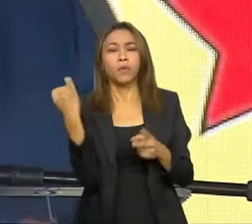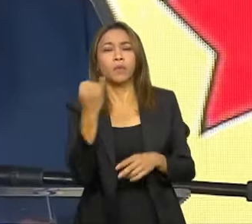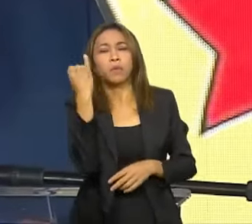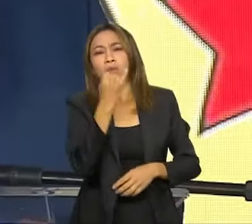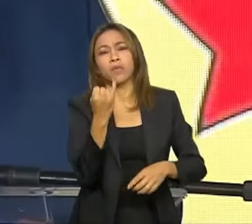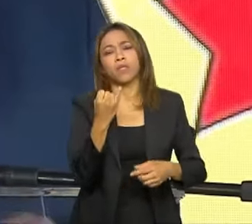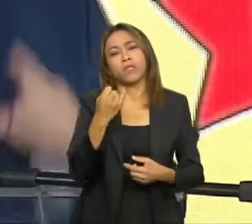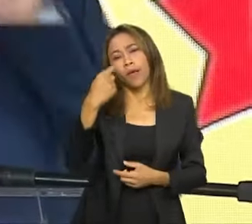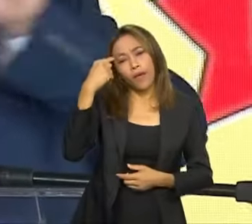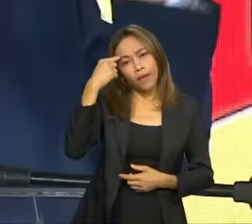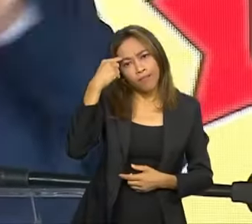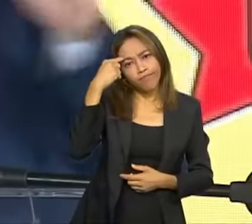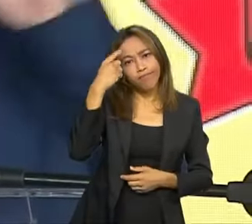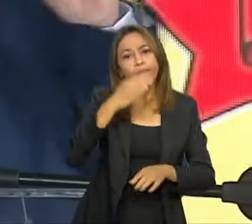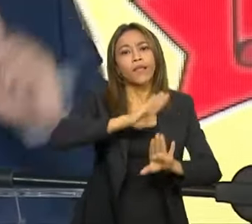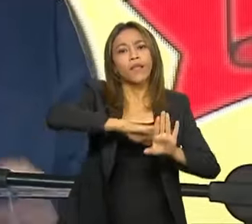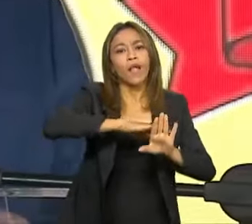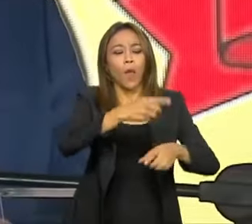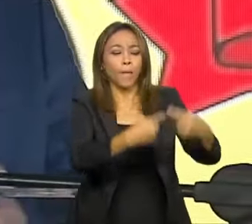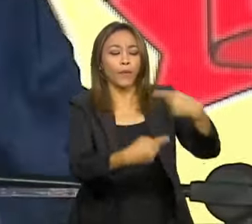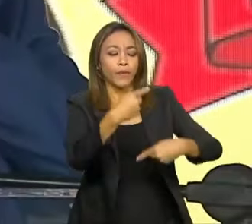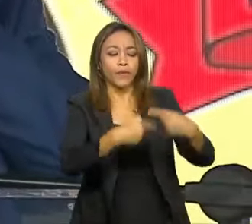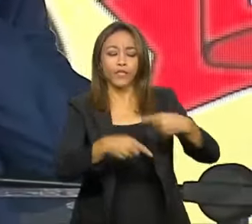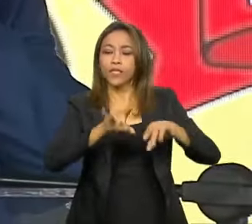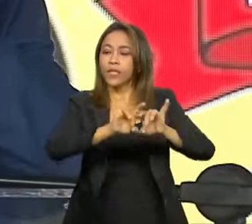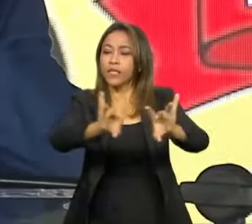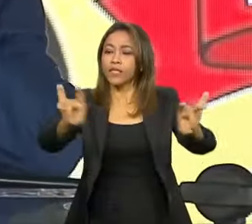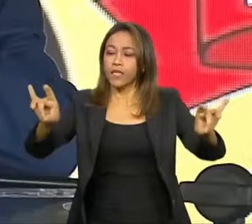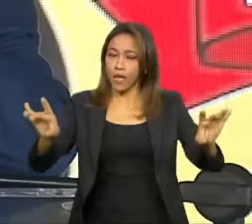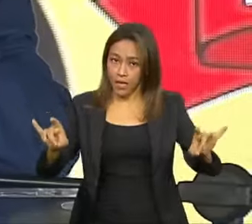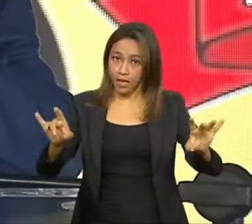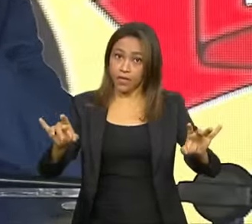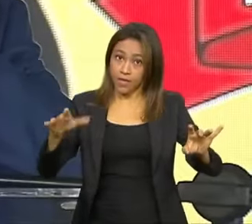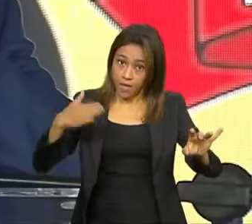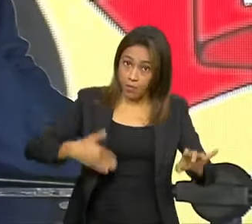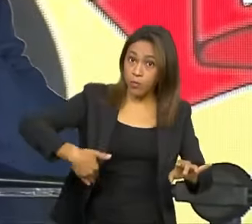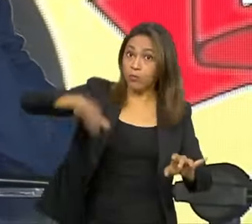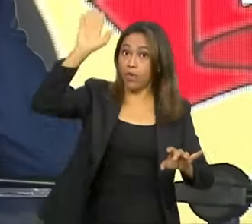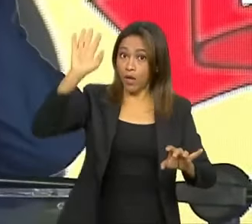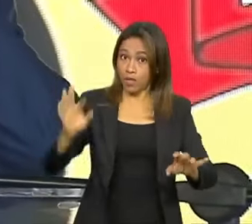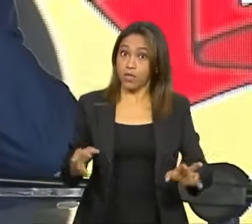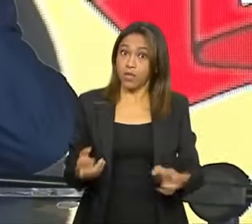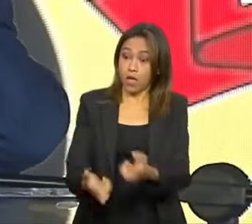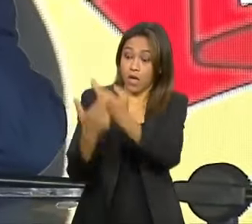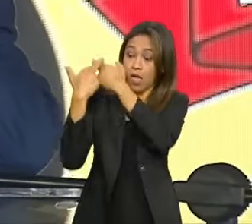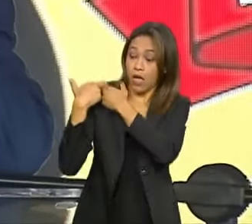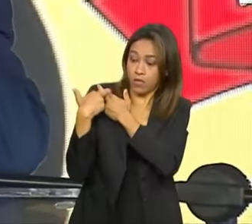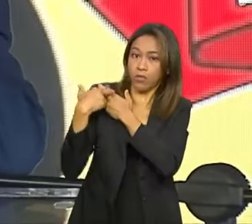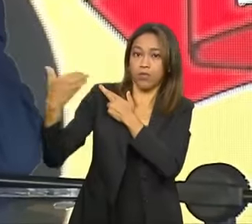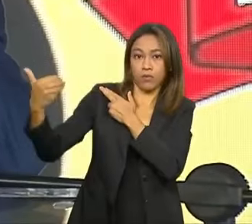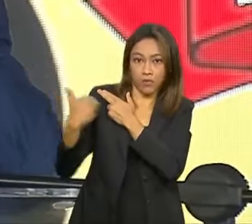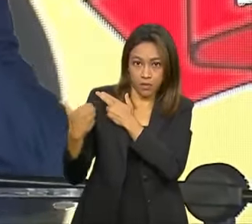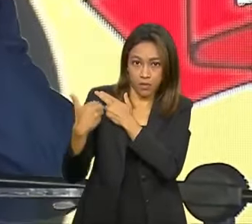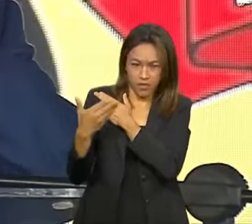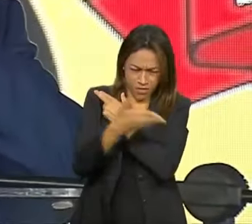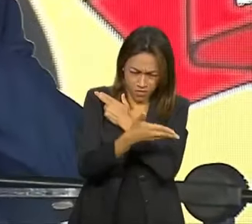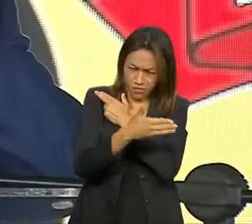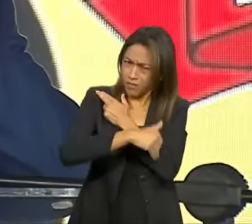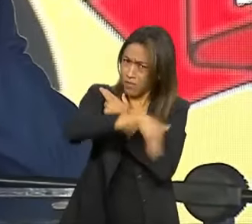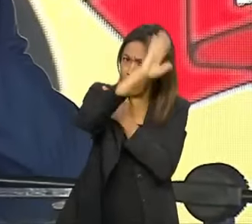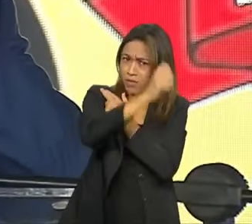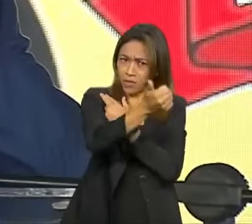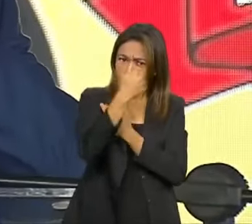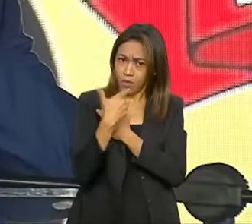um. Isso não é maior do que os deveres inerentes ao cargo. E isso não é maior do que a nossa